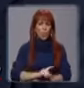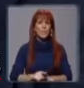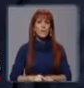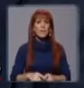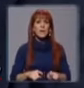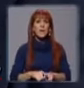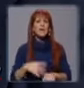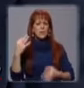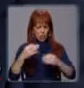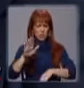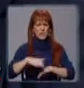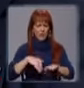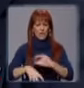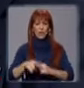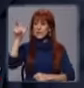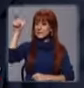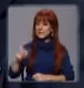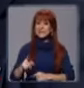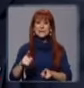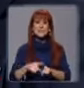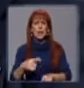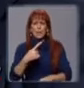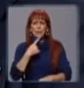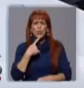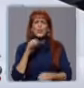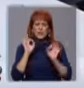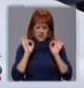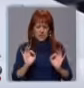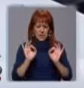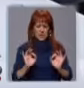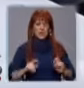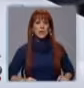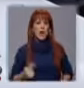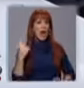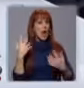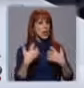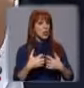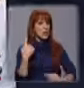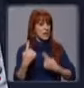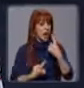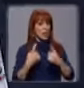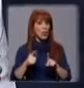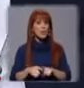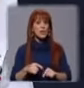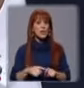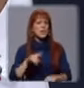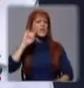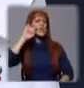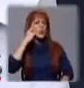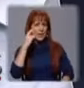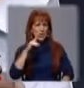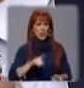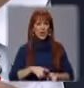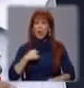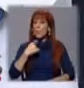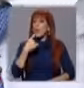será feita Justiça João Araújo tem muitas certezas e algumas dúvidas havendo suspeitas sim